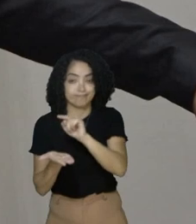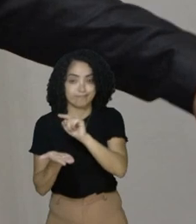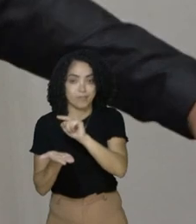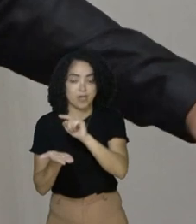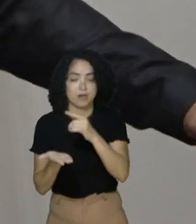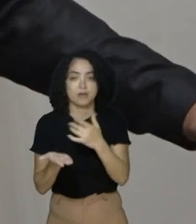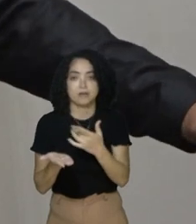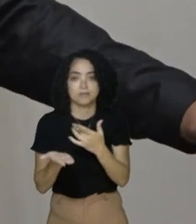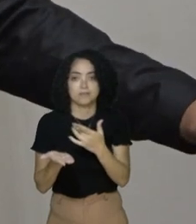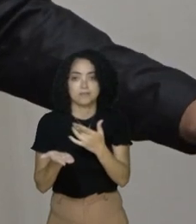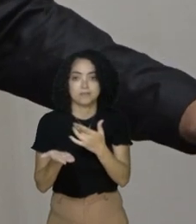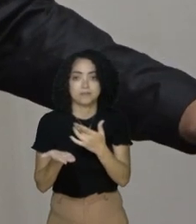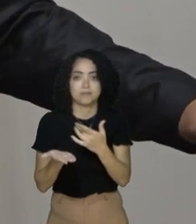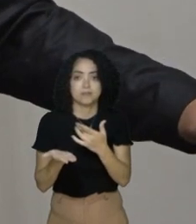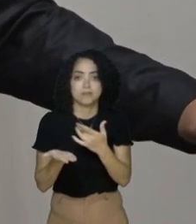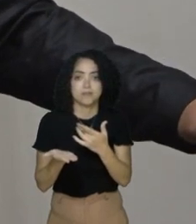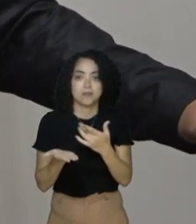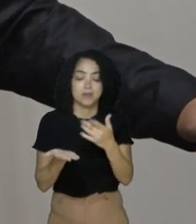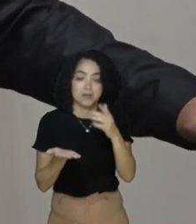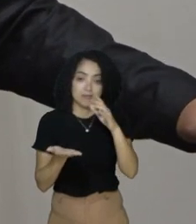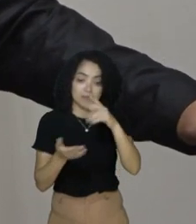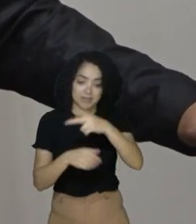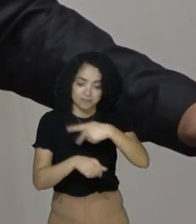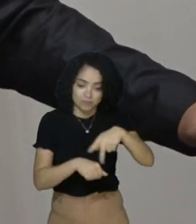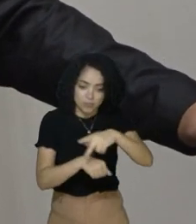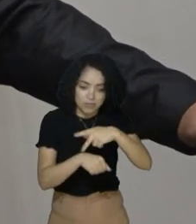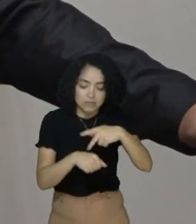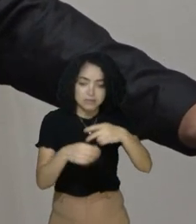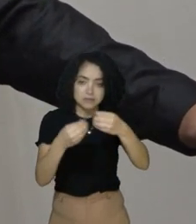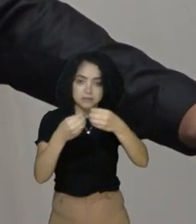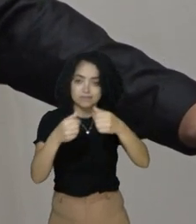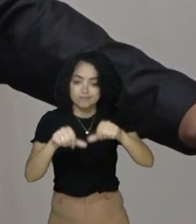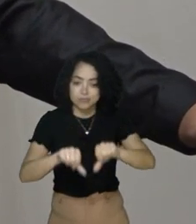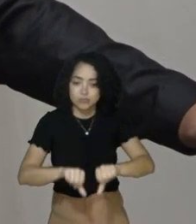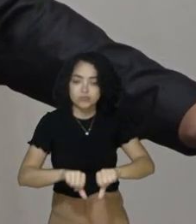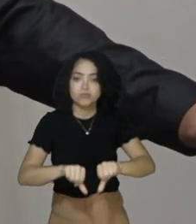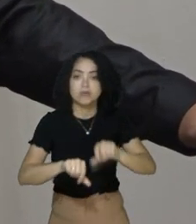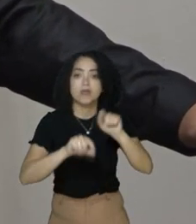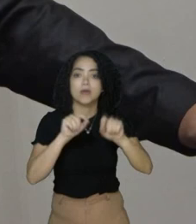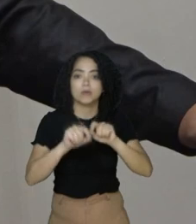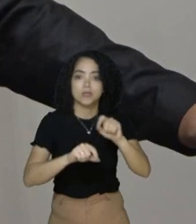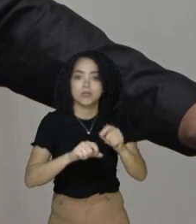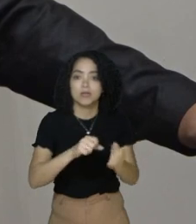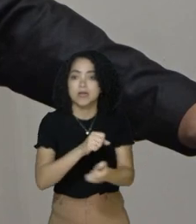a desgraça desse país é a corrupção.